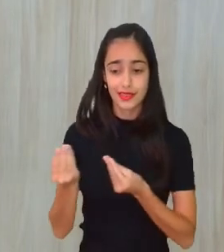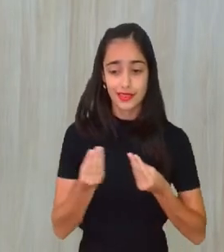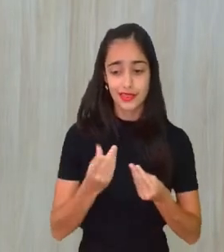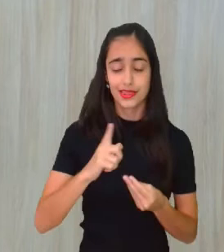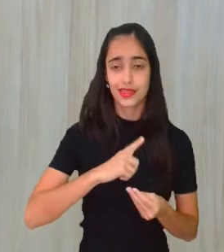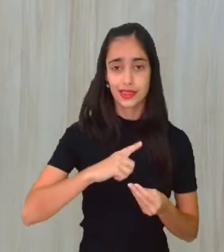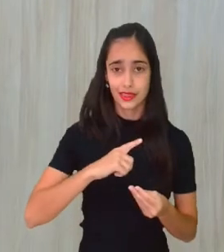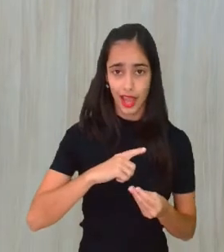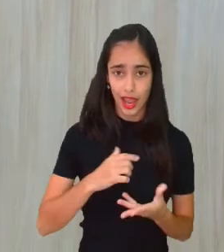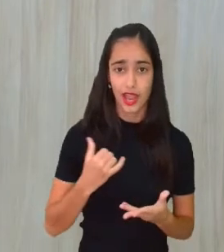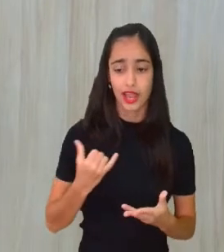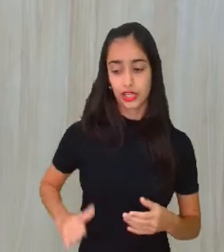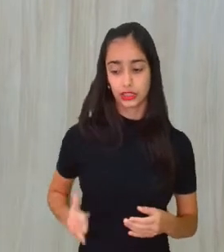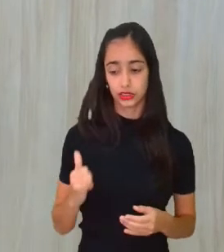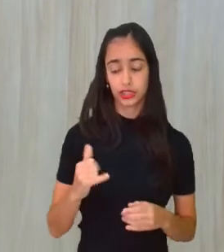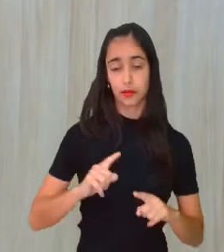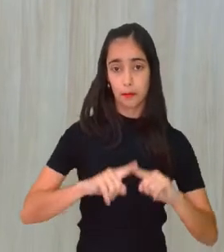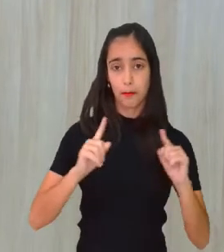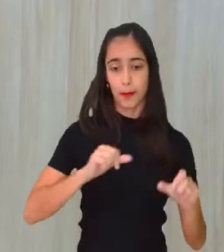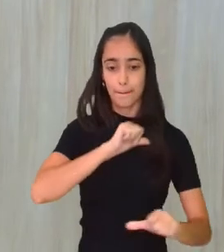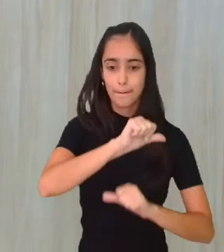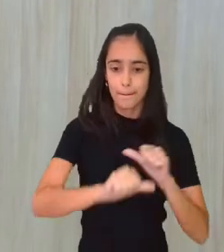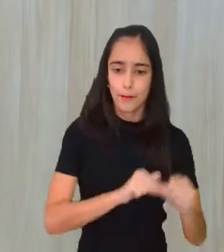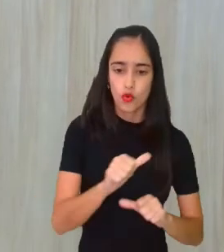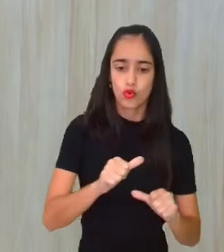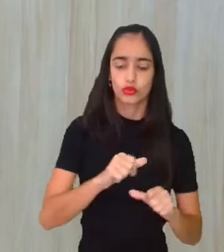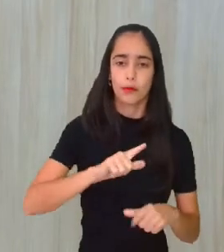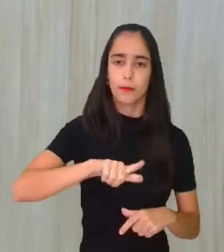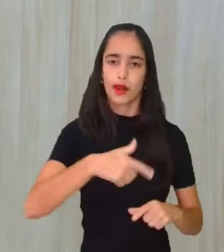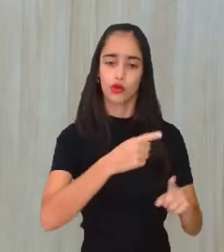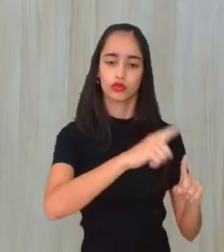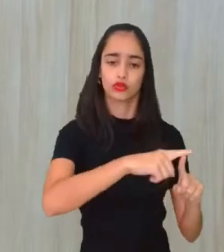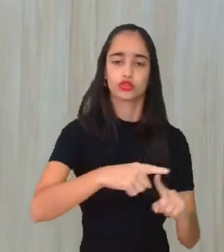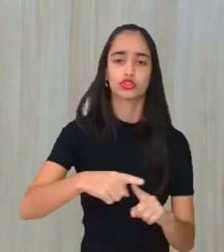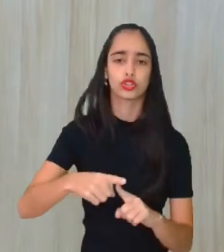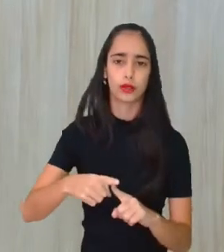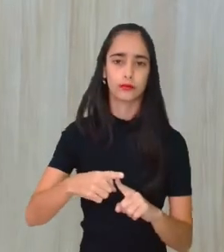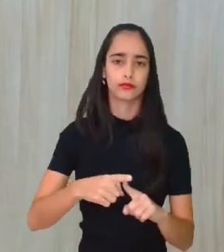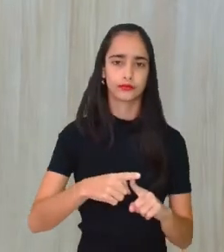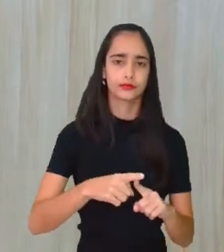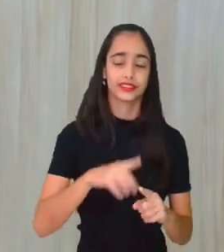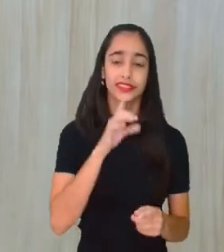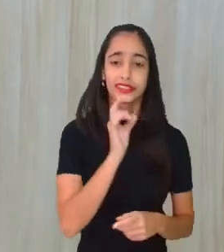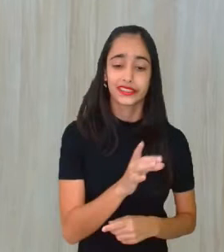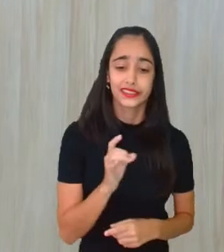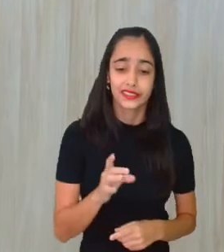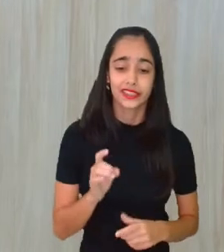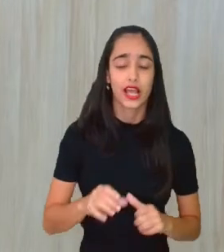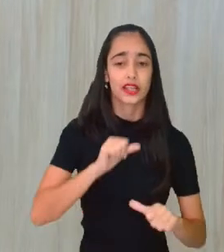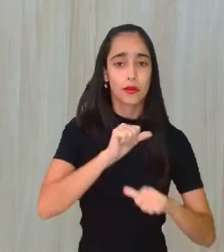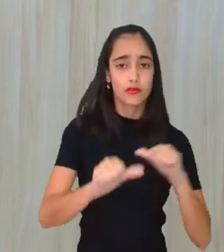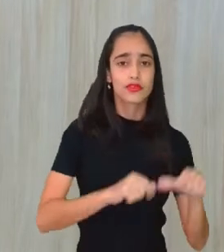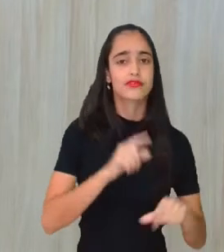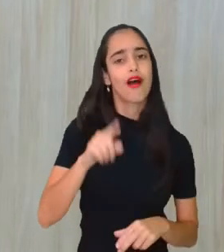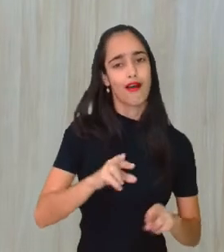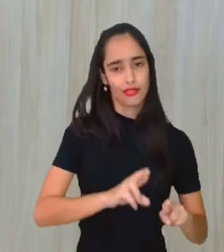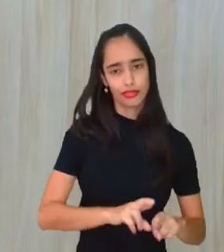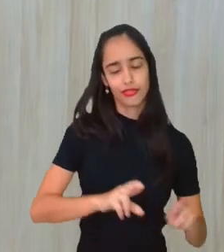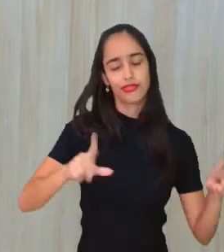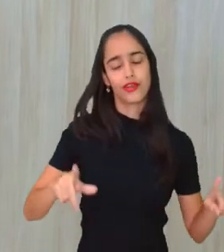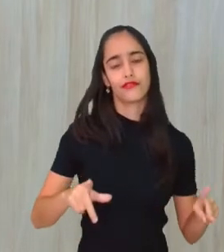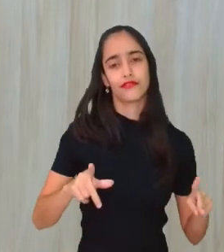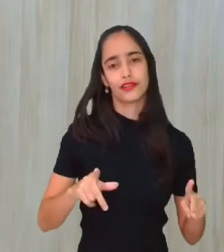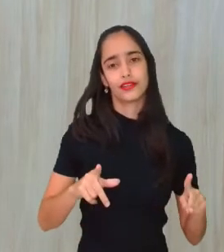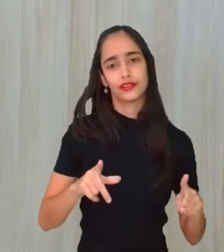de energia, não é? Está havendo ali uma transformação, e cada transformação é diferente. Diferente